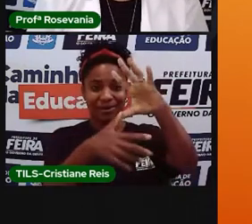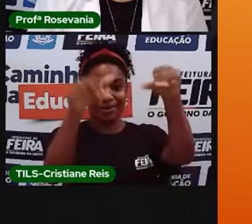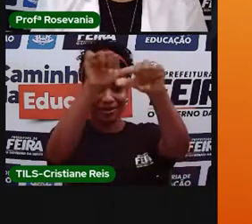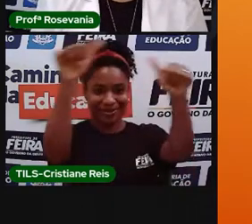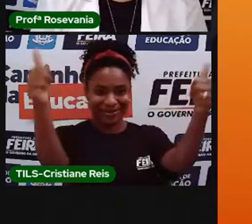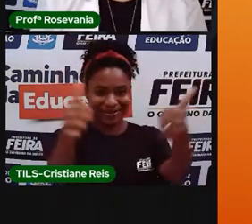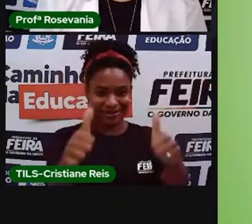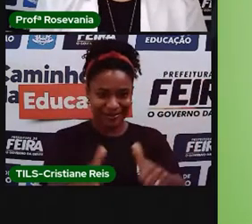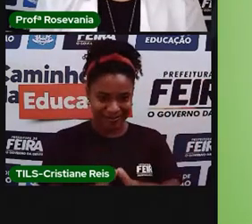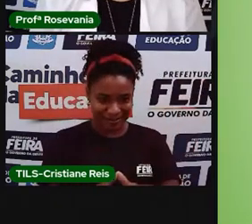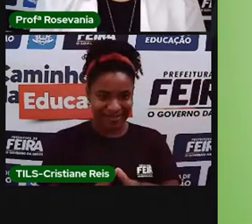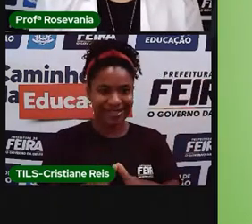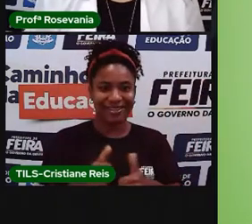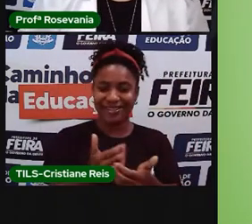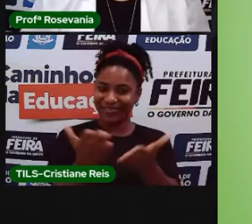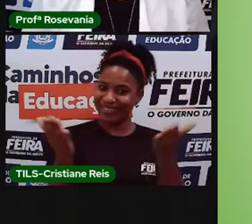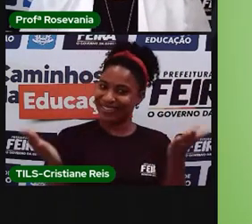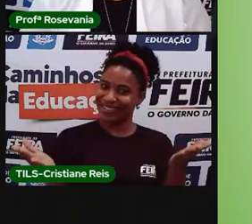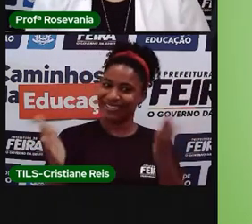casa.